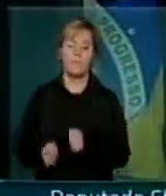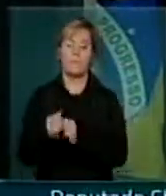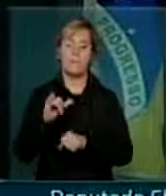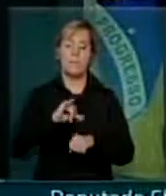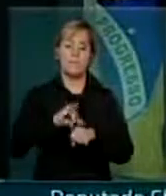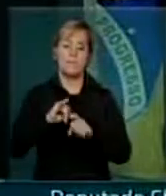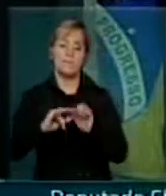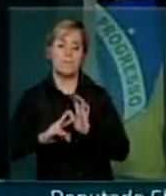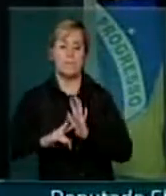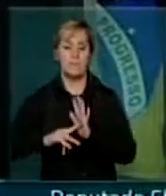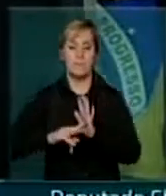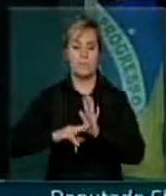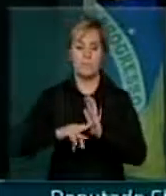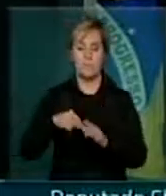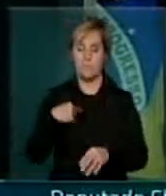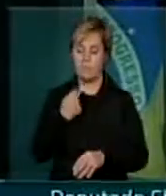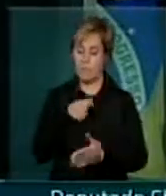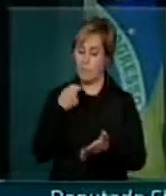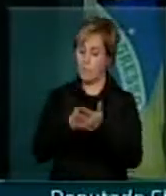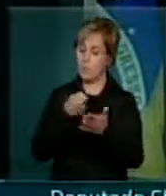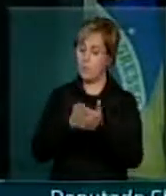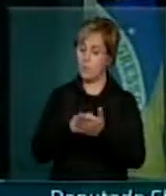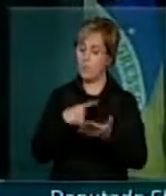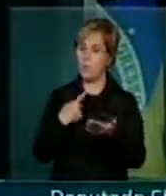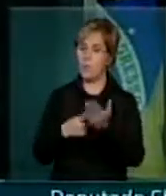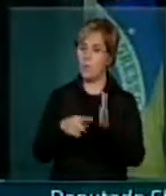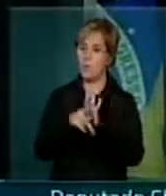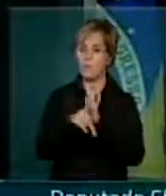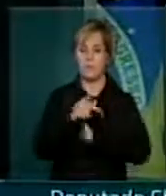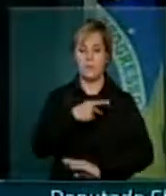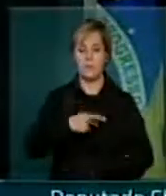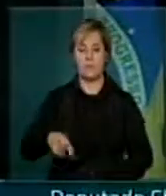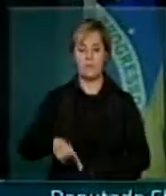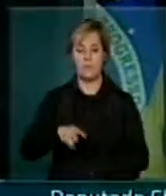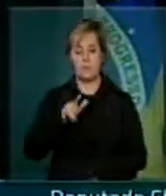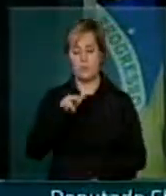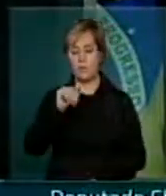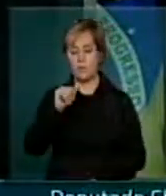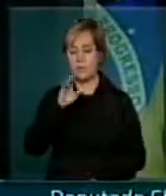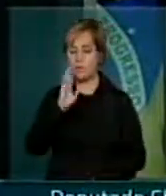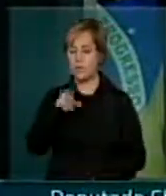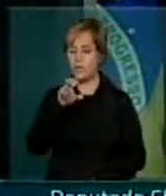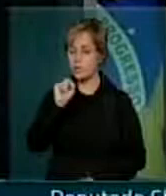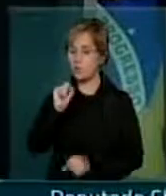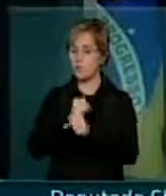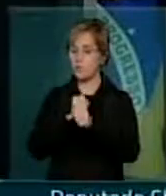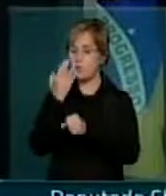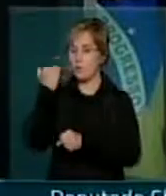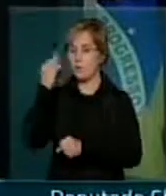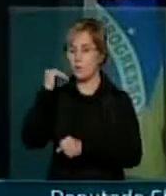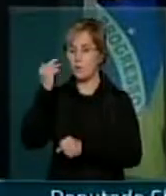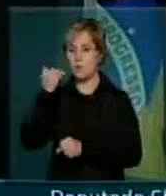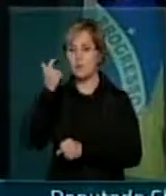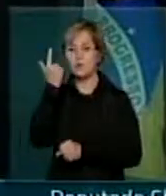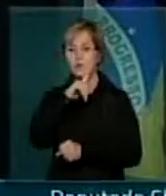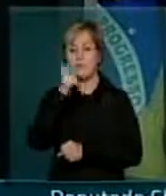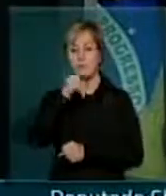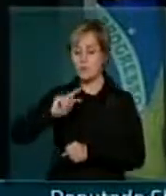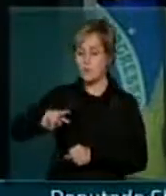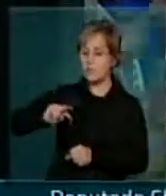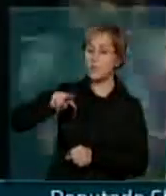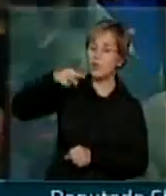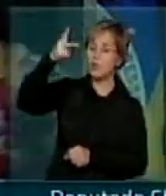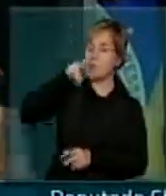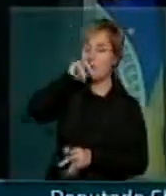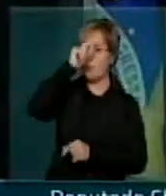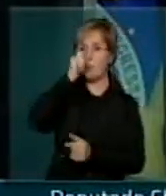centrais. Estamos cobrando um compromisso do presidente Lula de 8 anos atrás, dobrar o poder de compra do